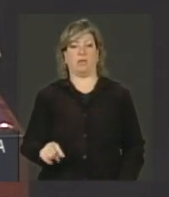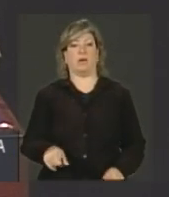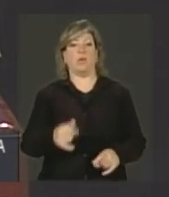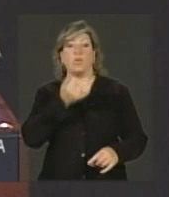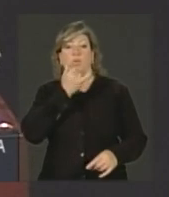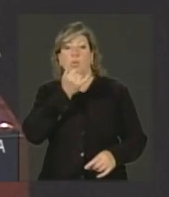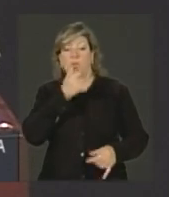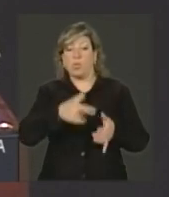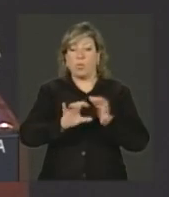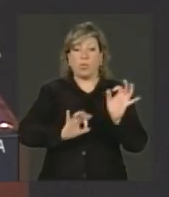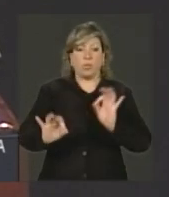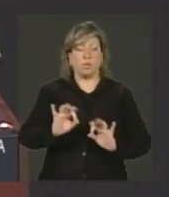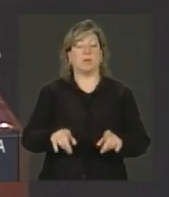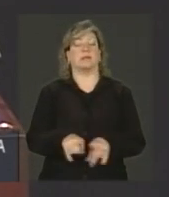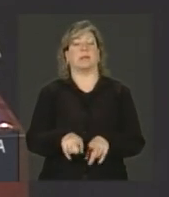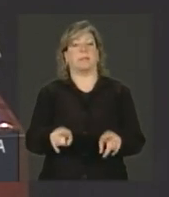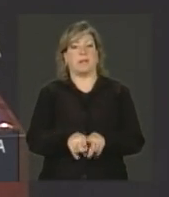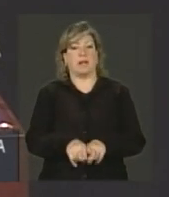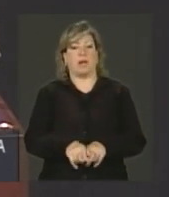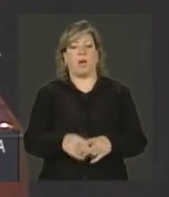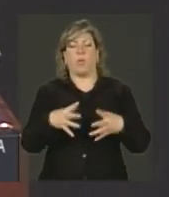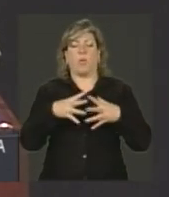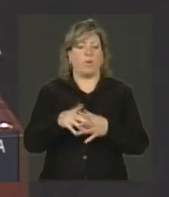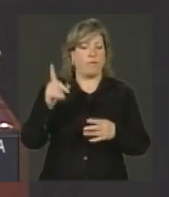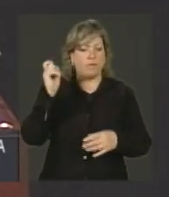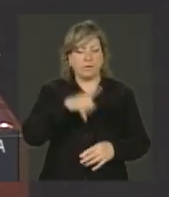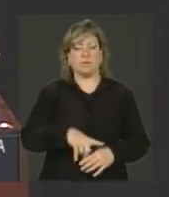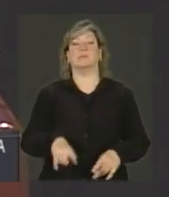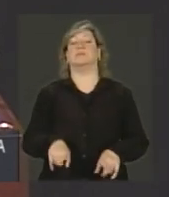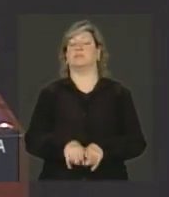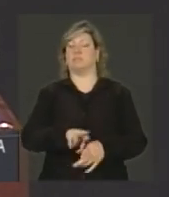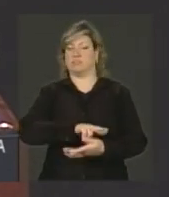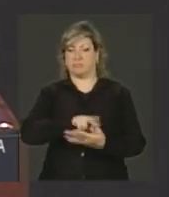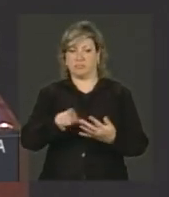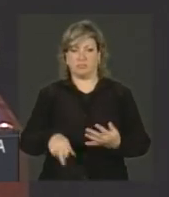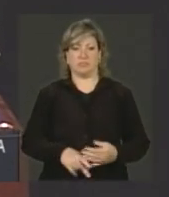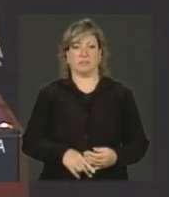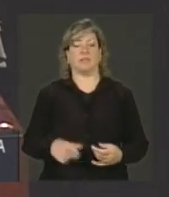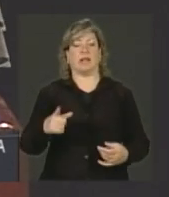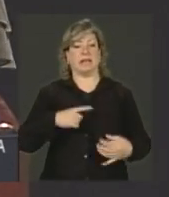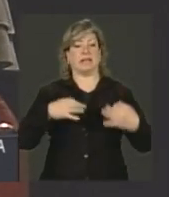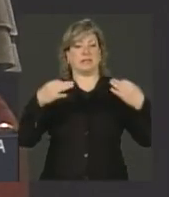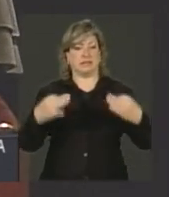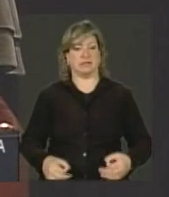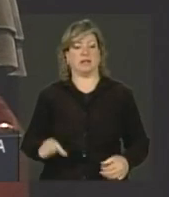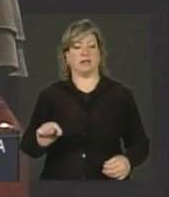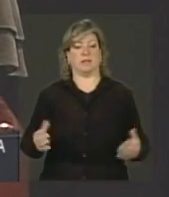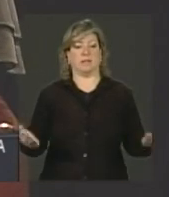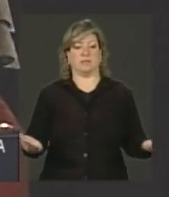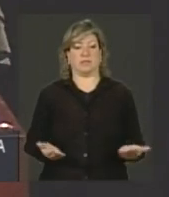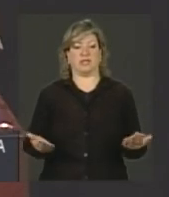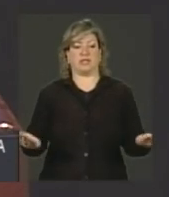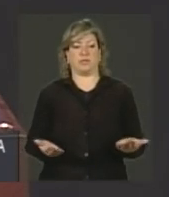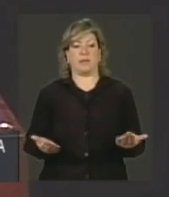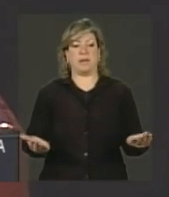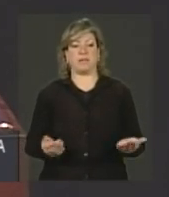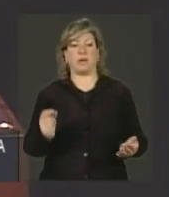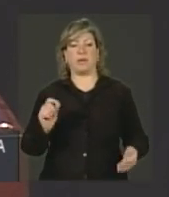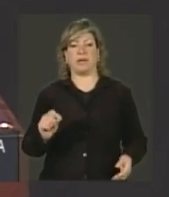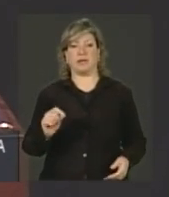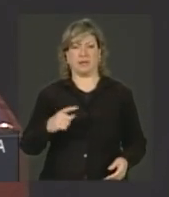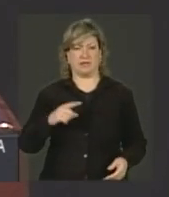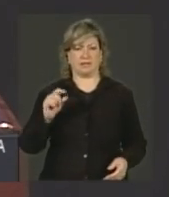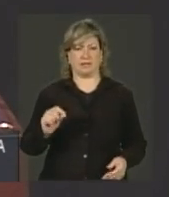o quadro clínico mais complexo. Tenho certeza que agora, com os professores Calil e